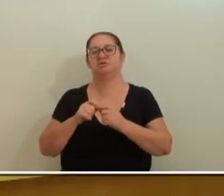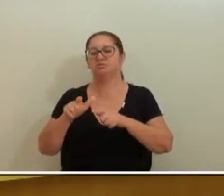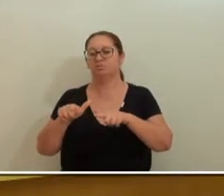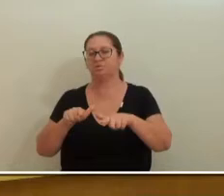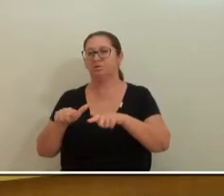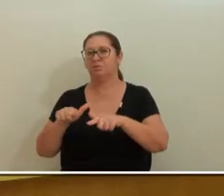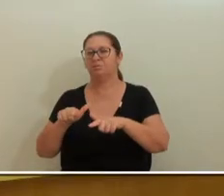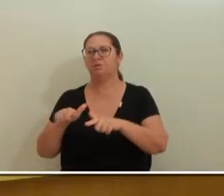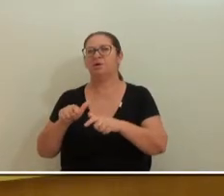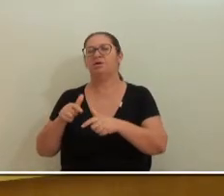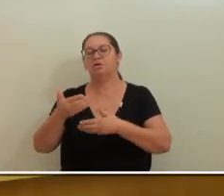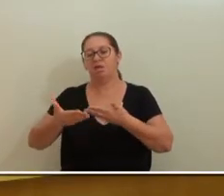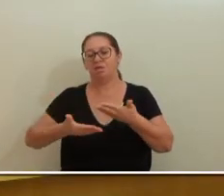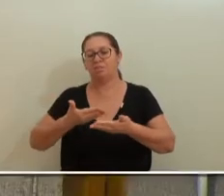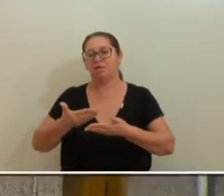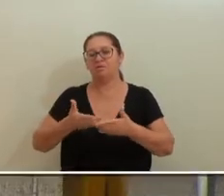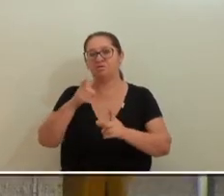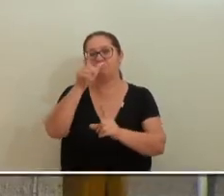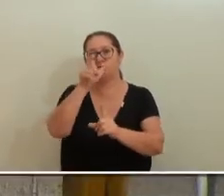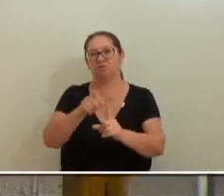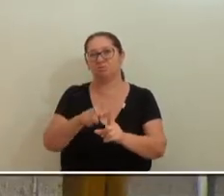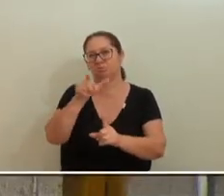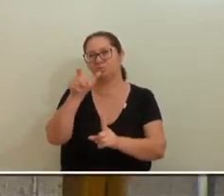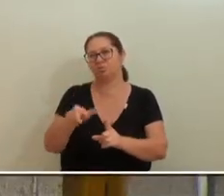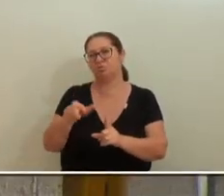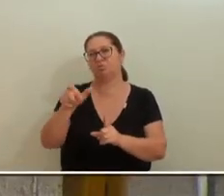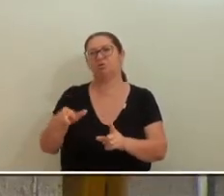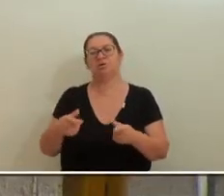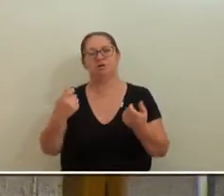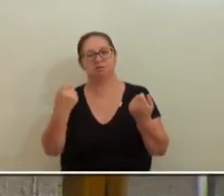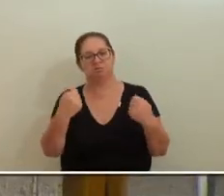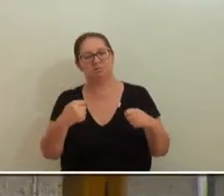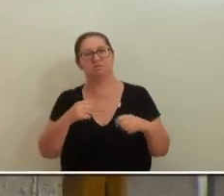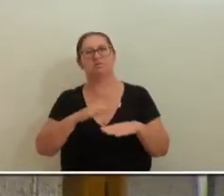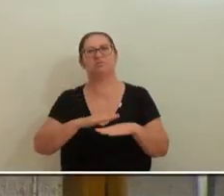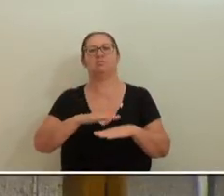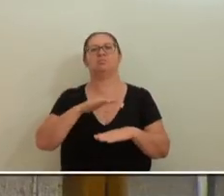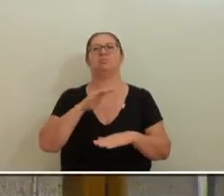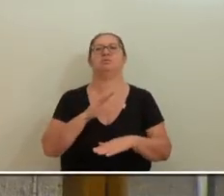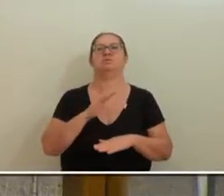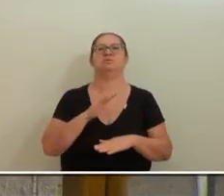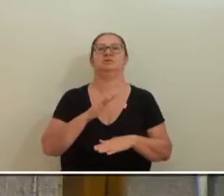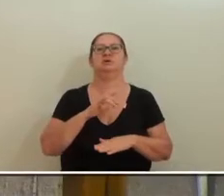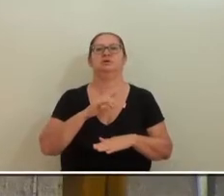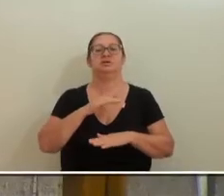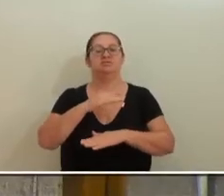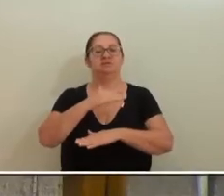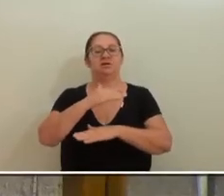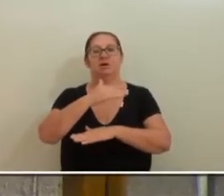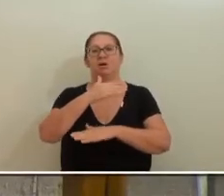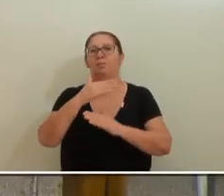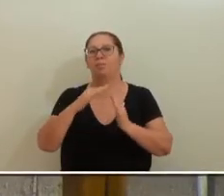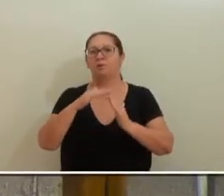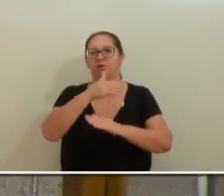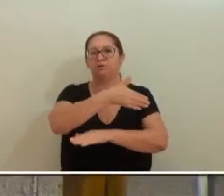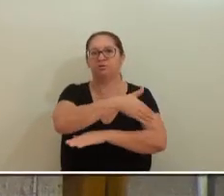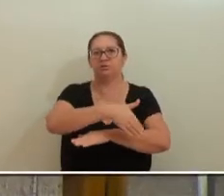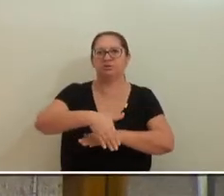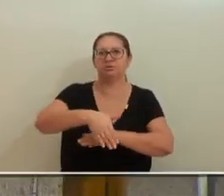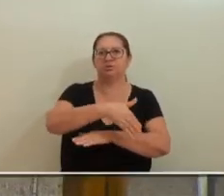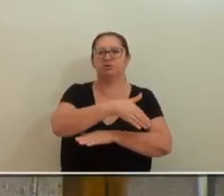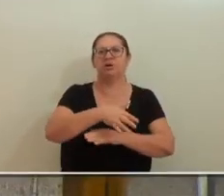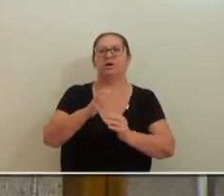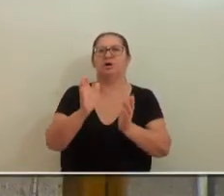para atendimento àquelas pessoas que tinham maior necessidade, que estavam na rua, e o Grupo